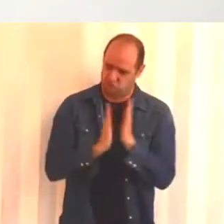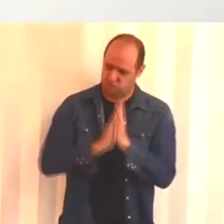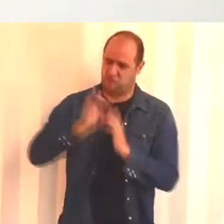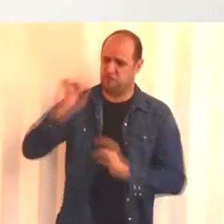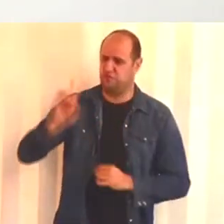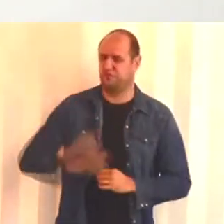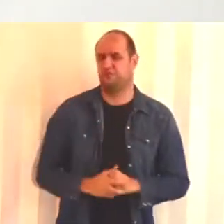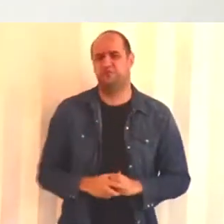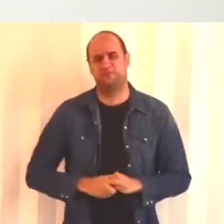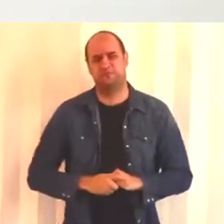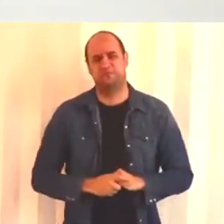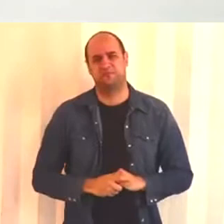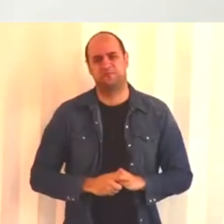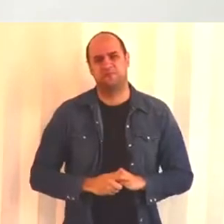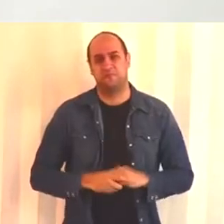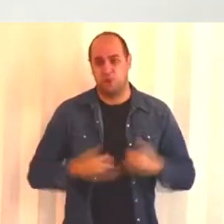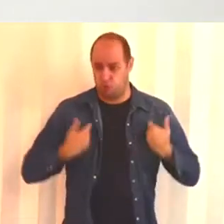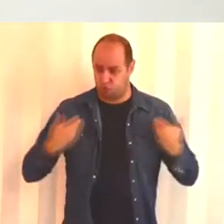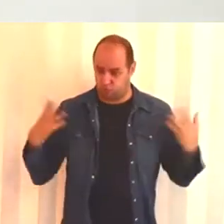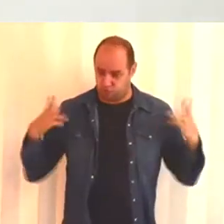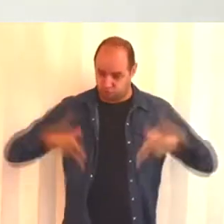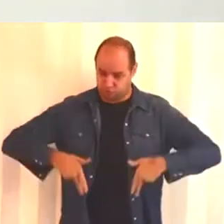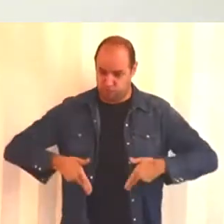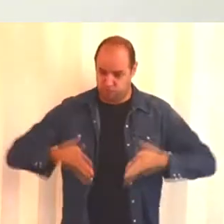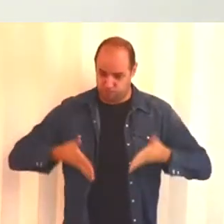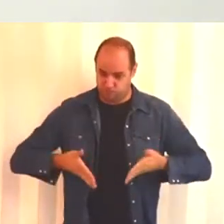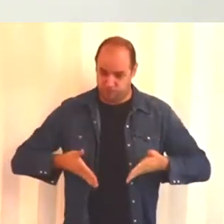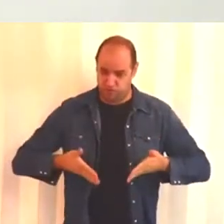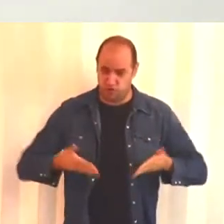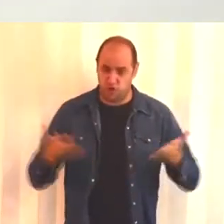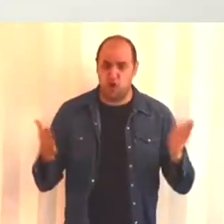louvando a Deus. Eu estou aqui